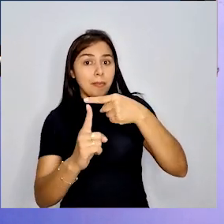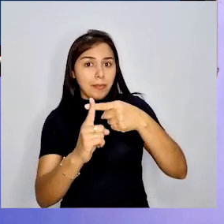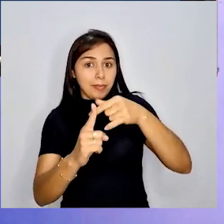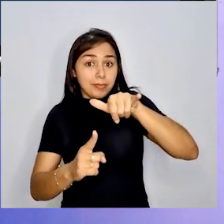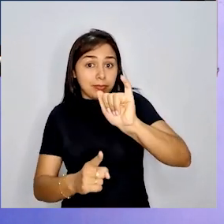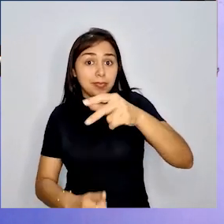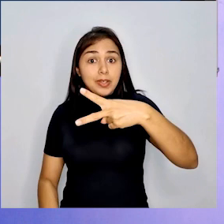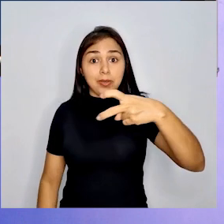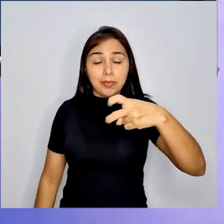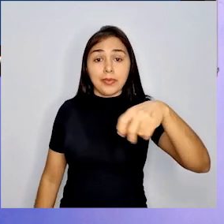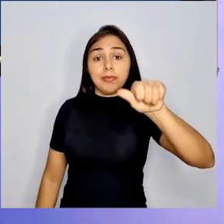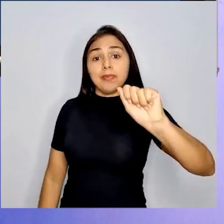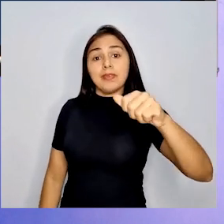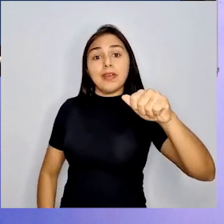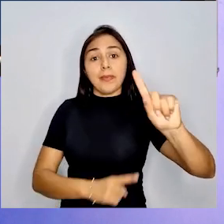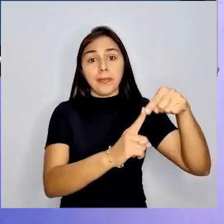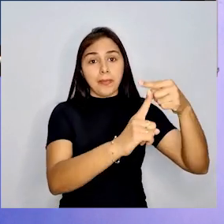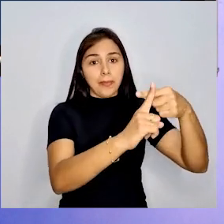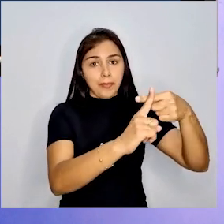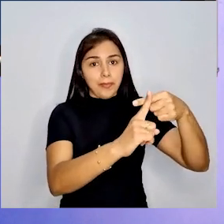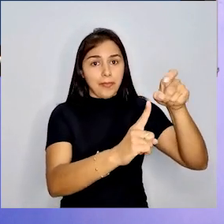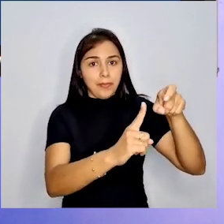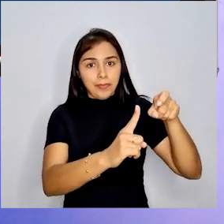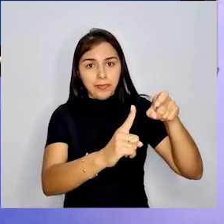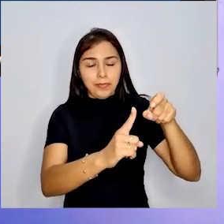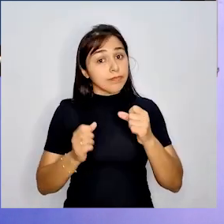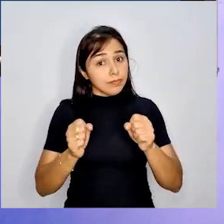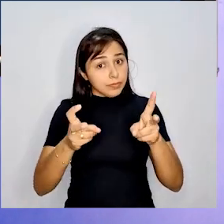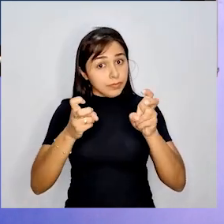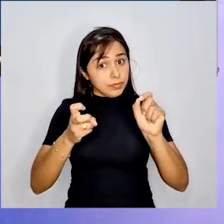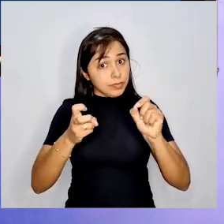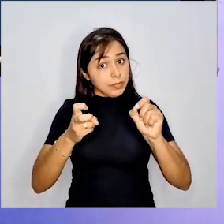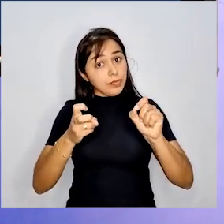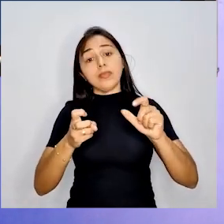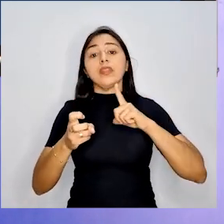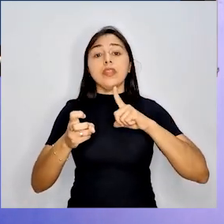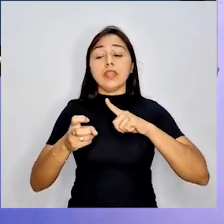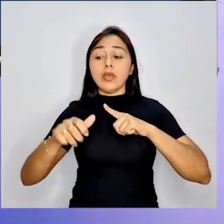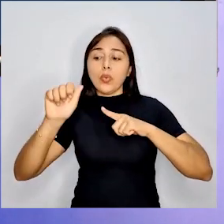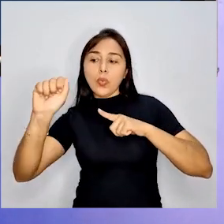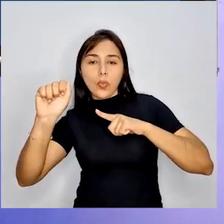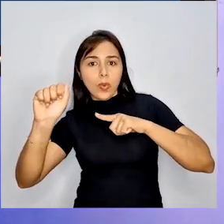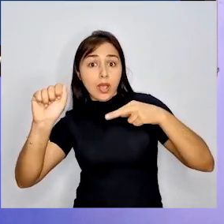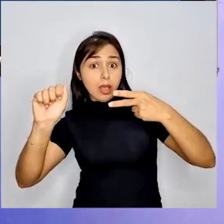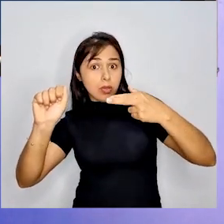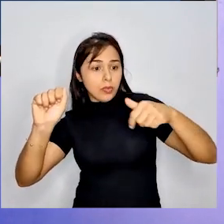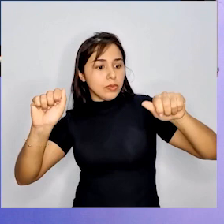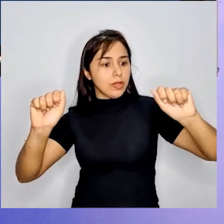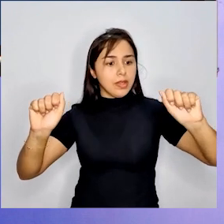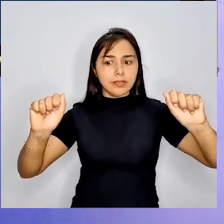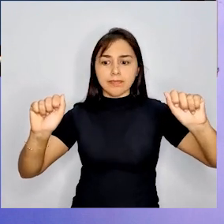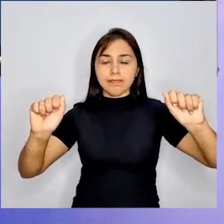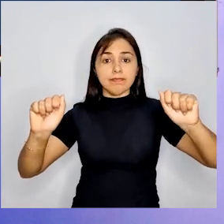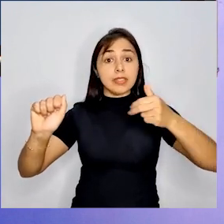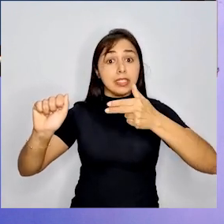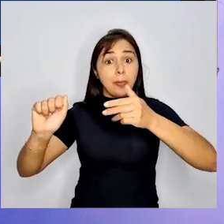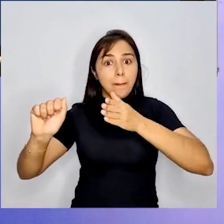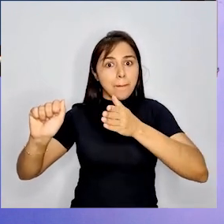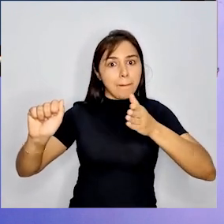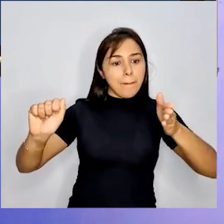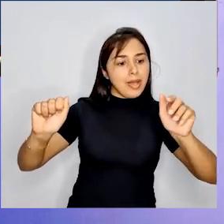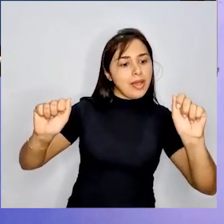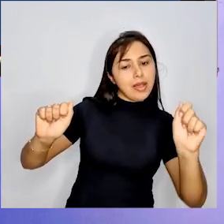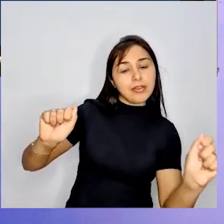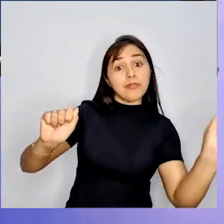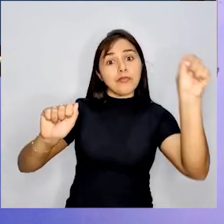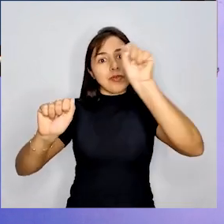A mais X. E aqui eu tenho o quê? A de um lado, A de outro. Se eu passar esse A para o primeiro membro, vai ficar A menos A igual a